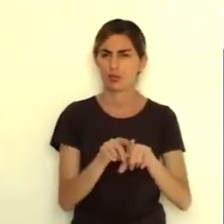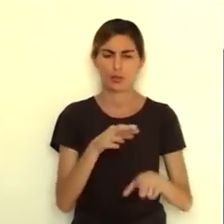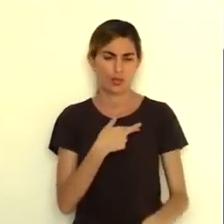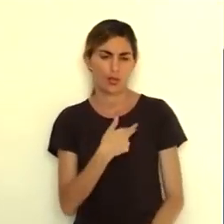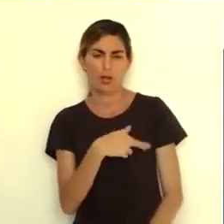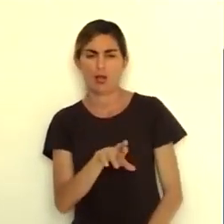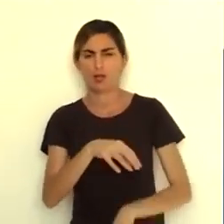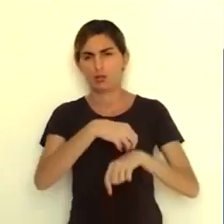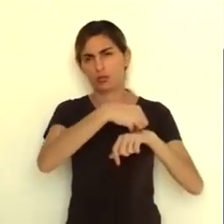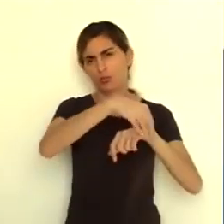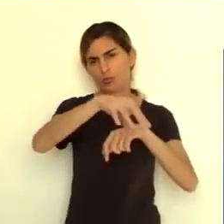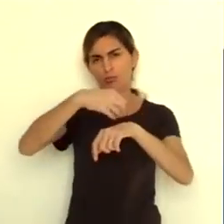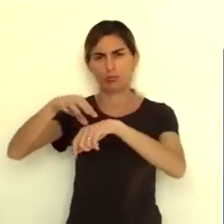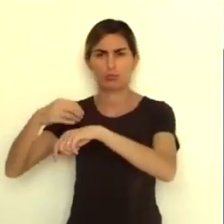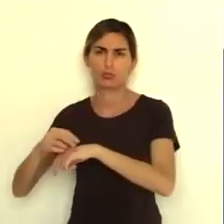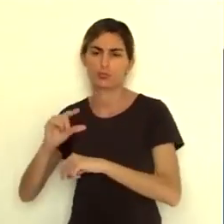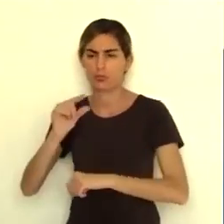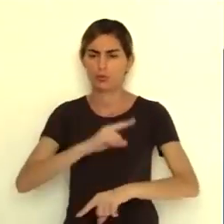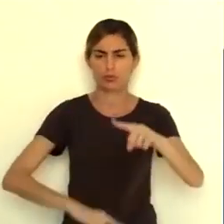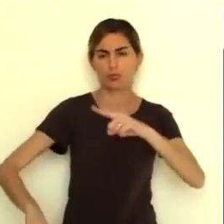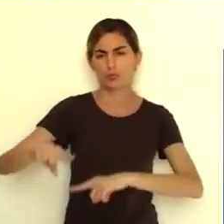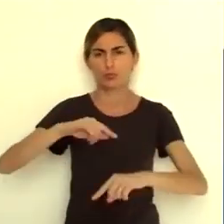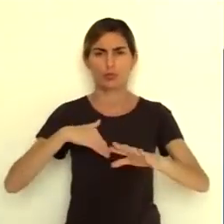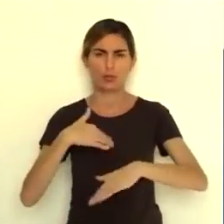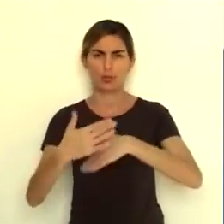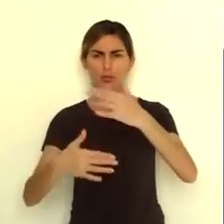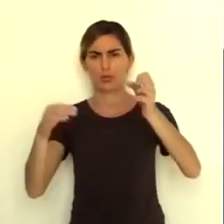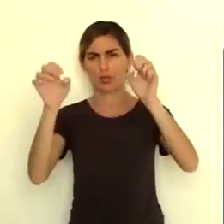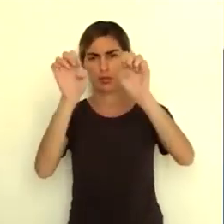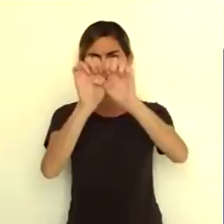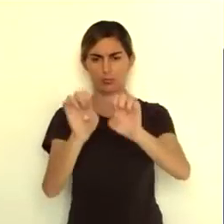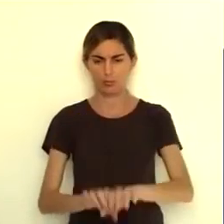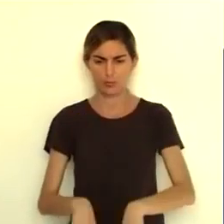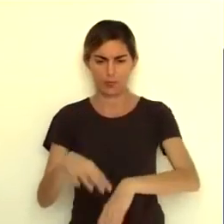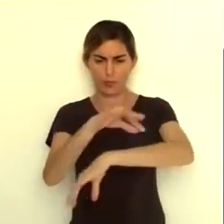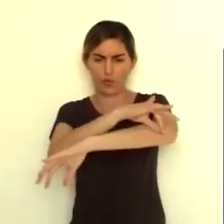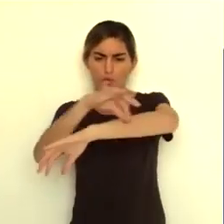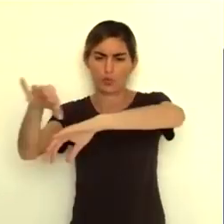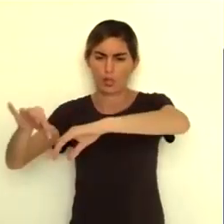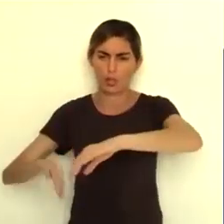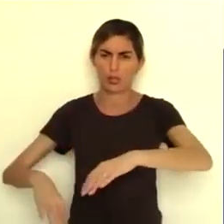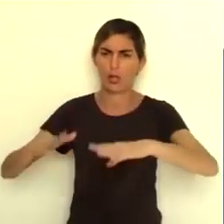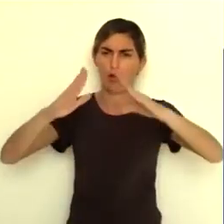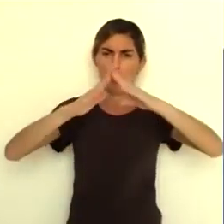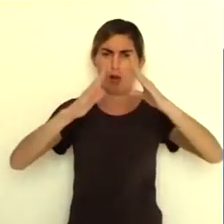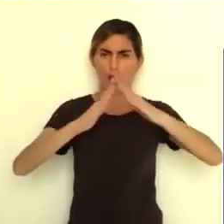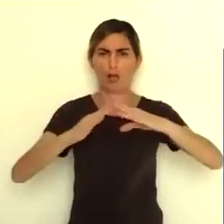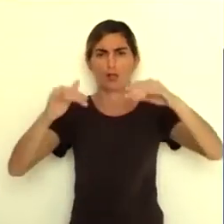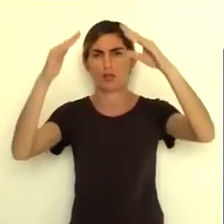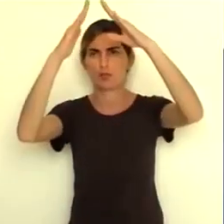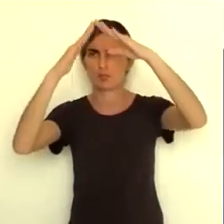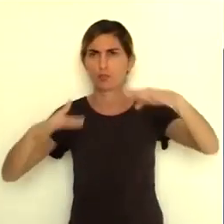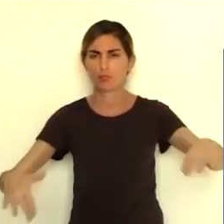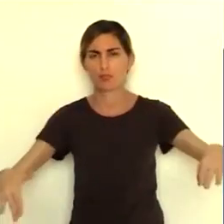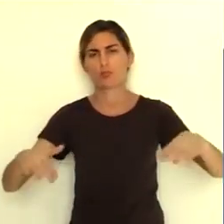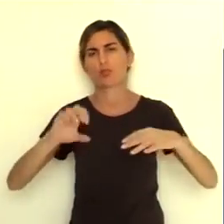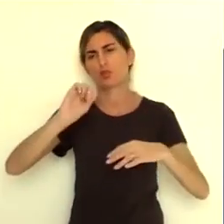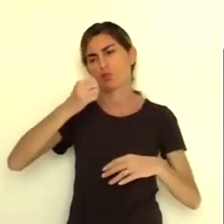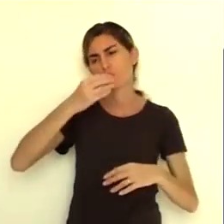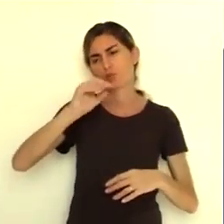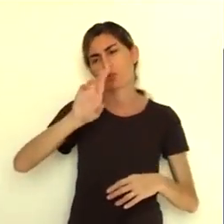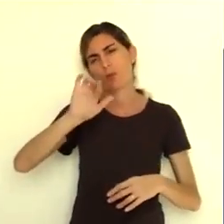igrejas, a religião trazia um pouco, comandava esse processo arquitetônico, né? Então as casas, os sobrados, por